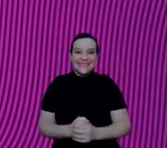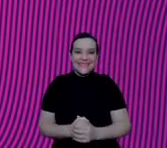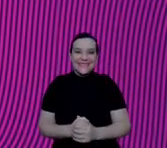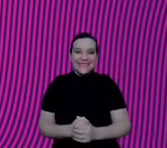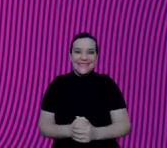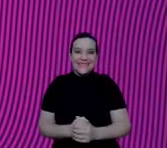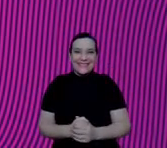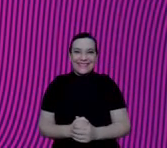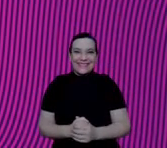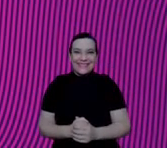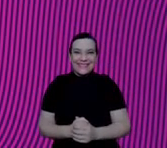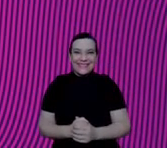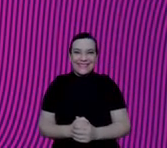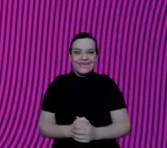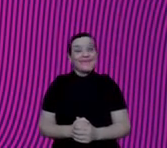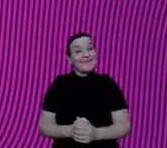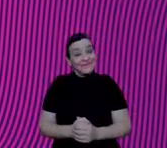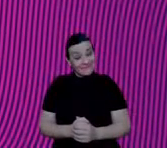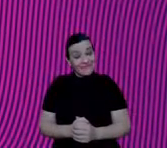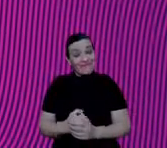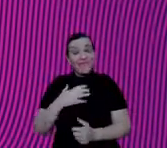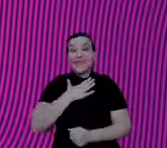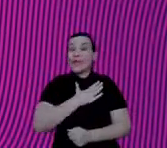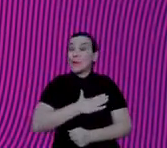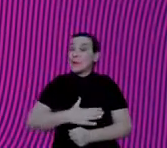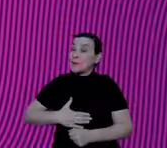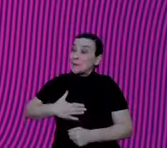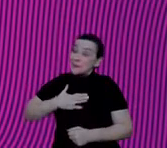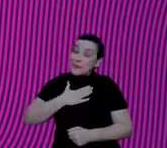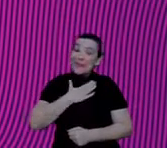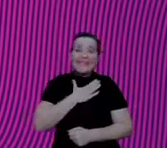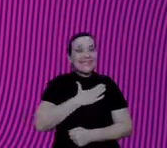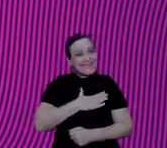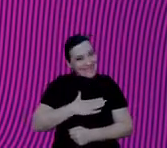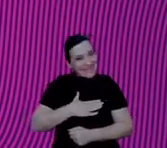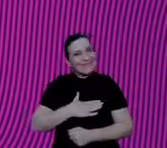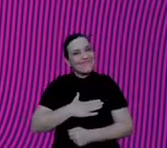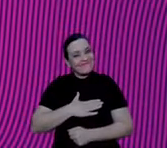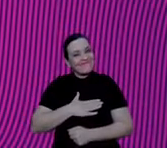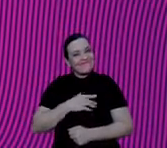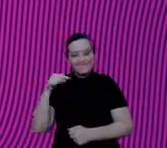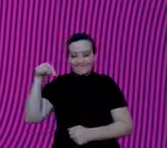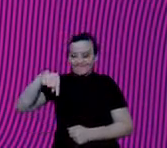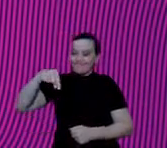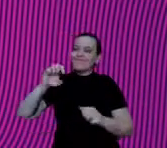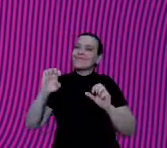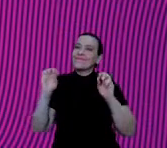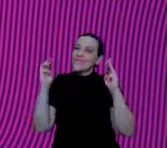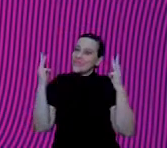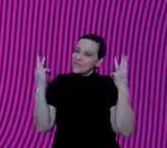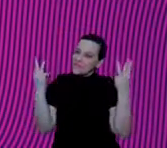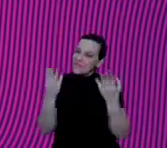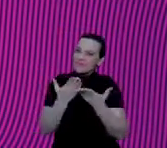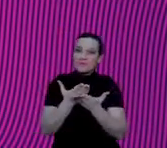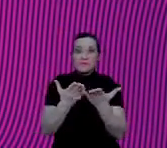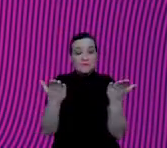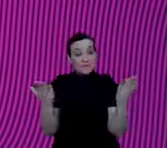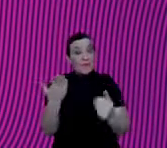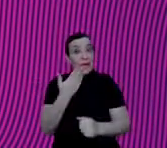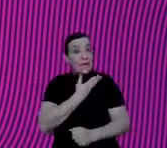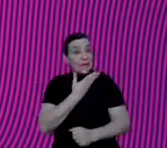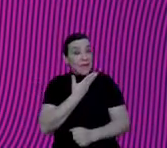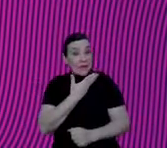Gustavo, é uma honra e um prazer estar nesse evento aqui, ao lado de muitos amigos, para a gente